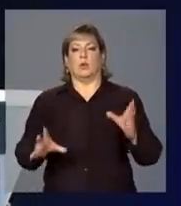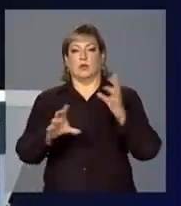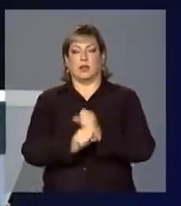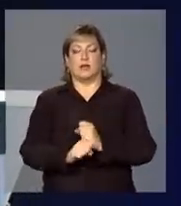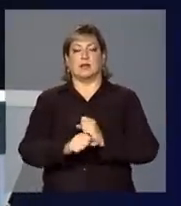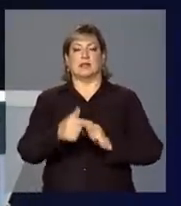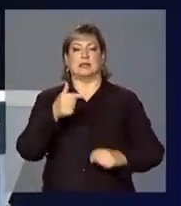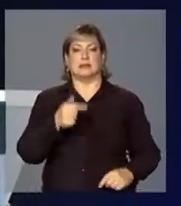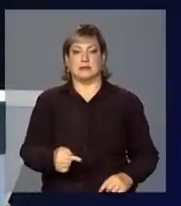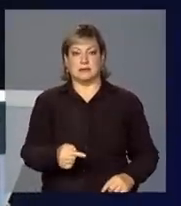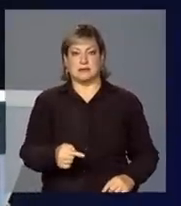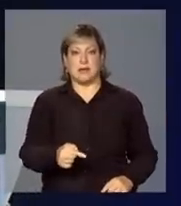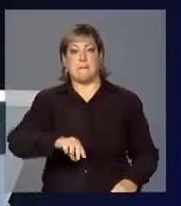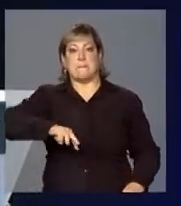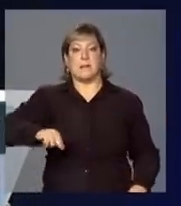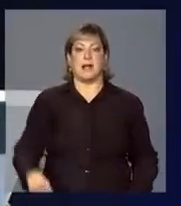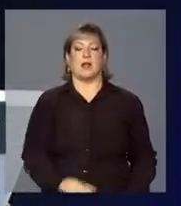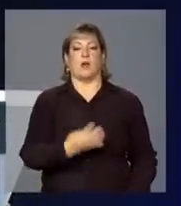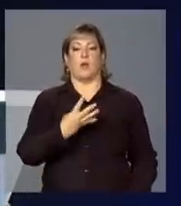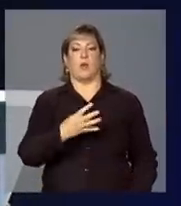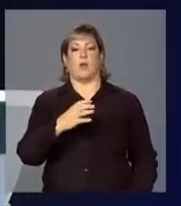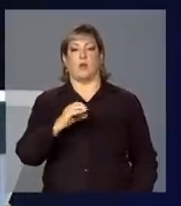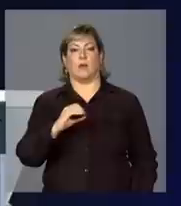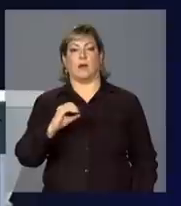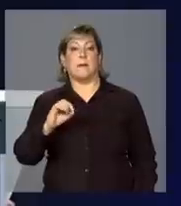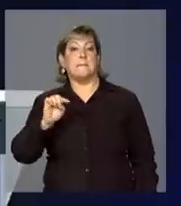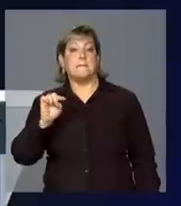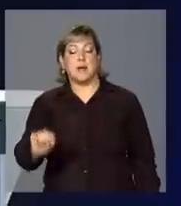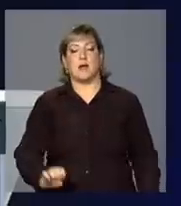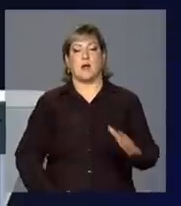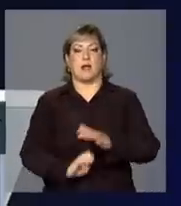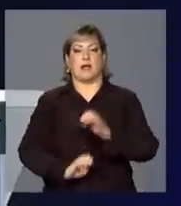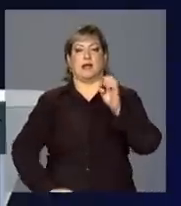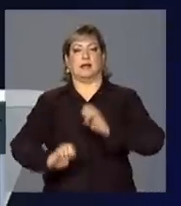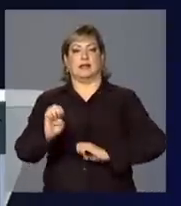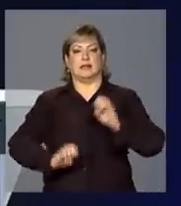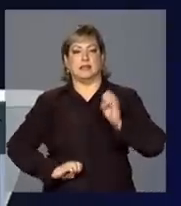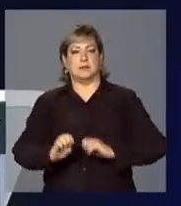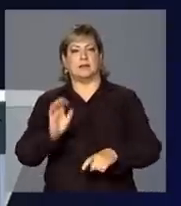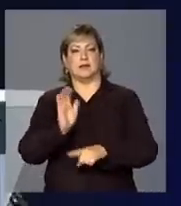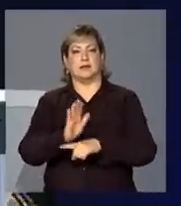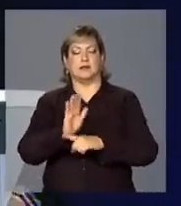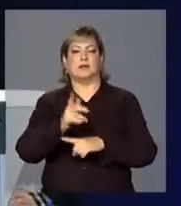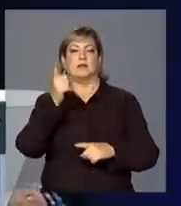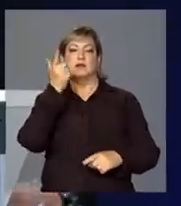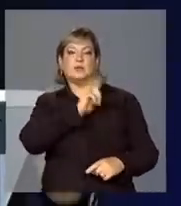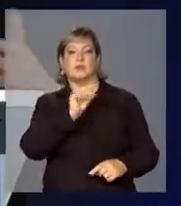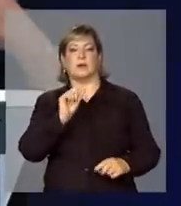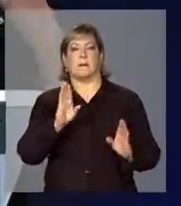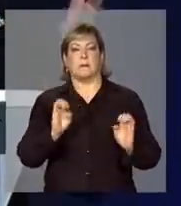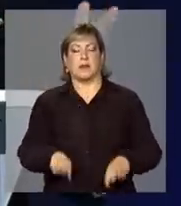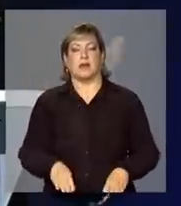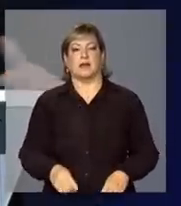de 7 milhões e 400 mil empresas beneficiando